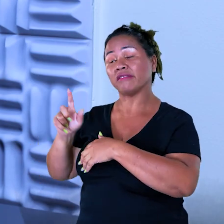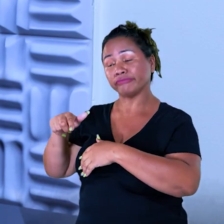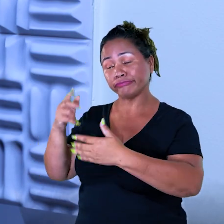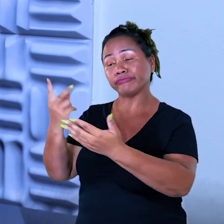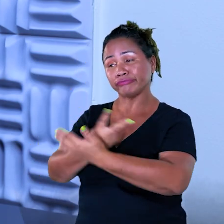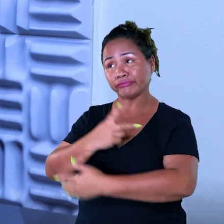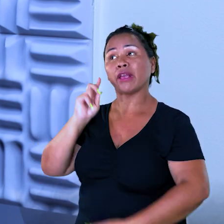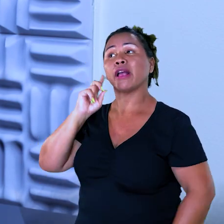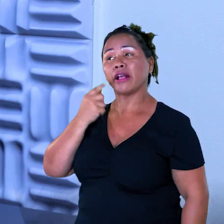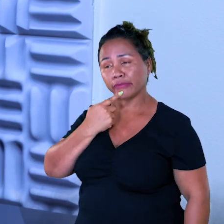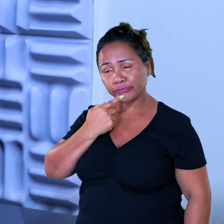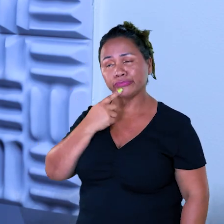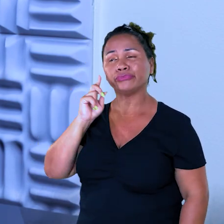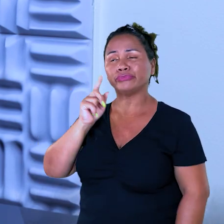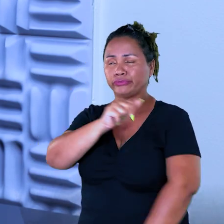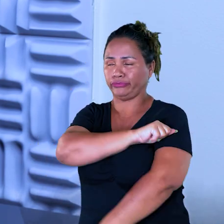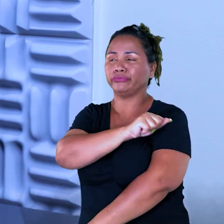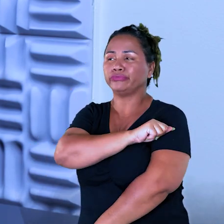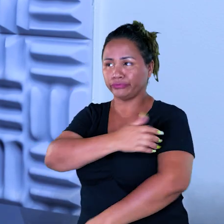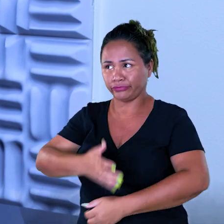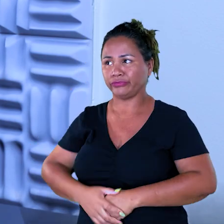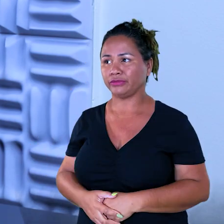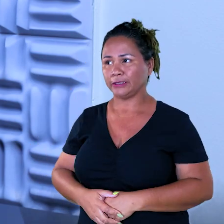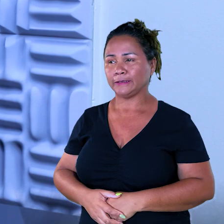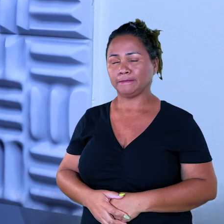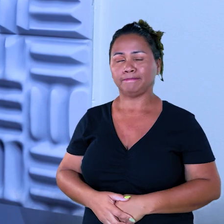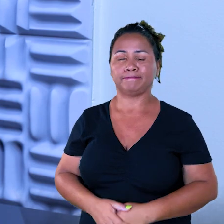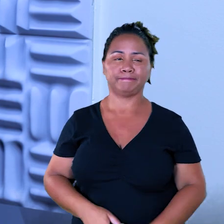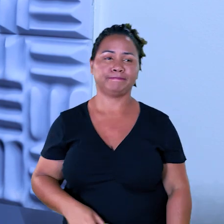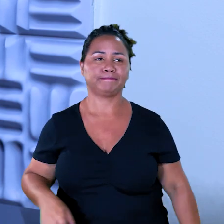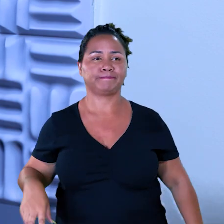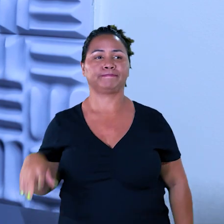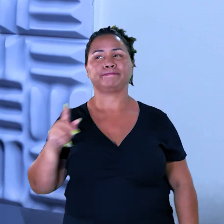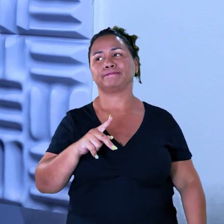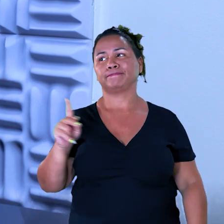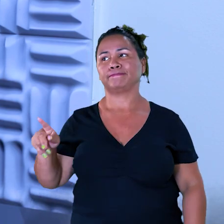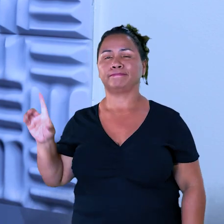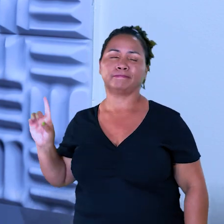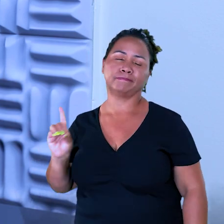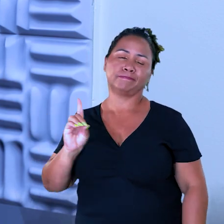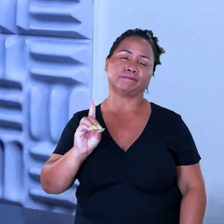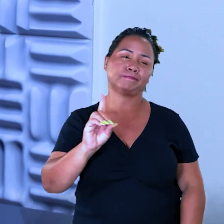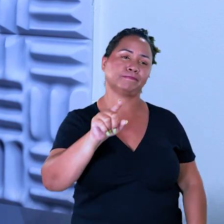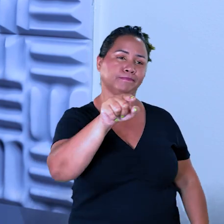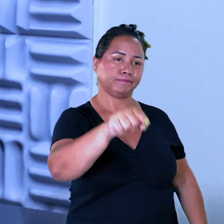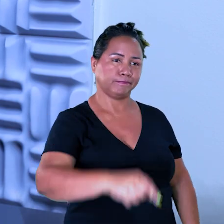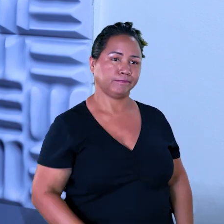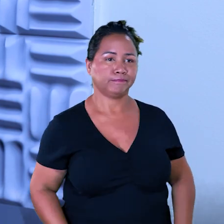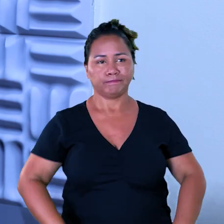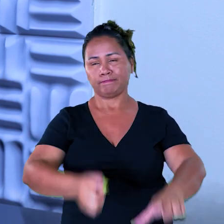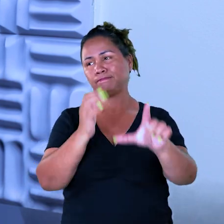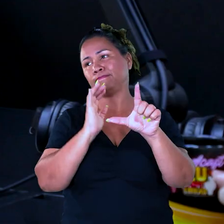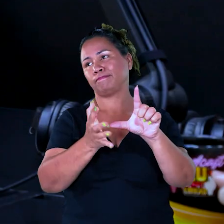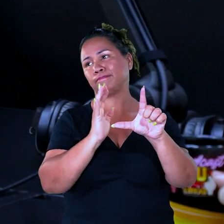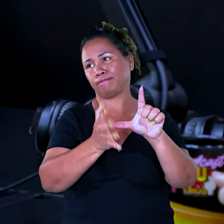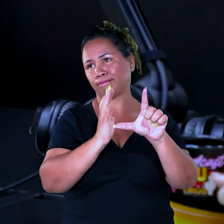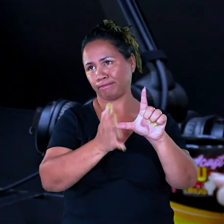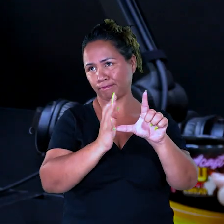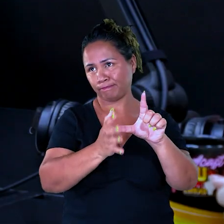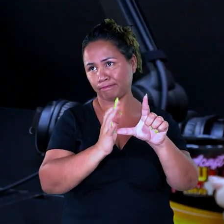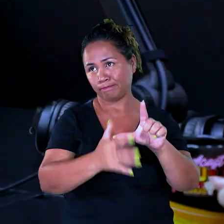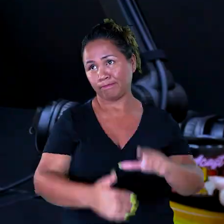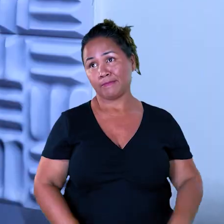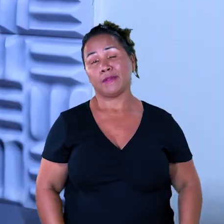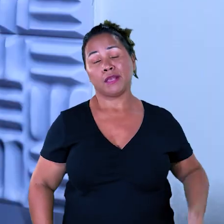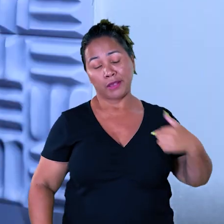pedir a sala de recurso, apoio? Com certeza. Mas ainda assim eu preciso de você. Porque a professora da sala de recurso não é professora de história. Exatamente.